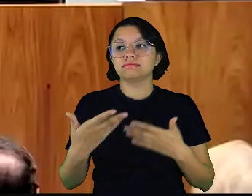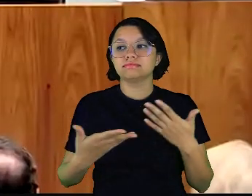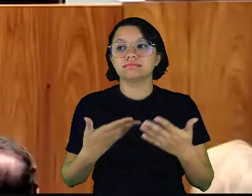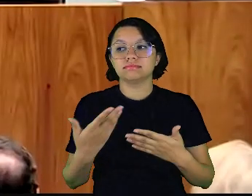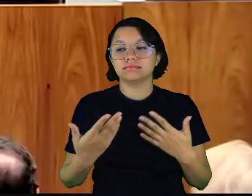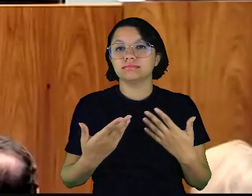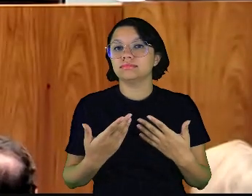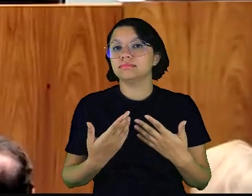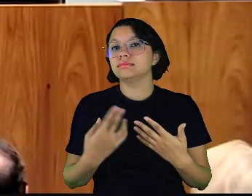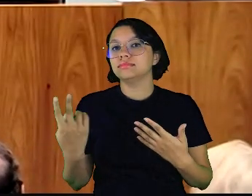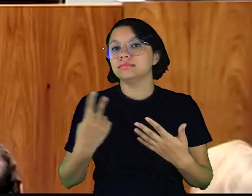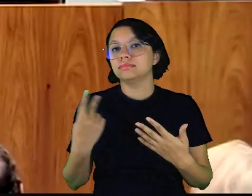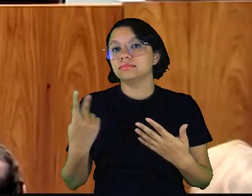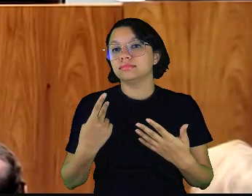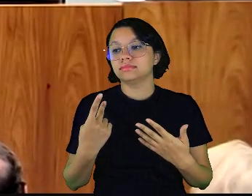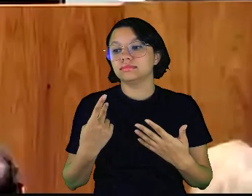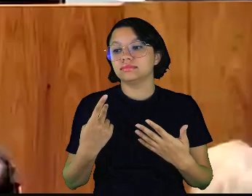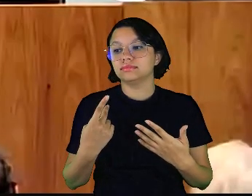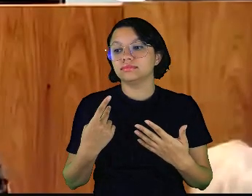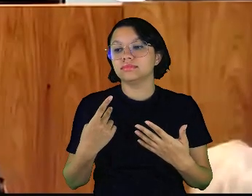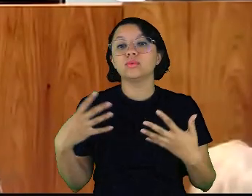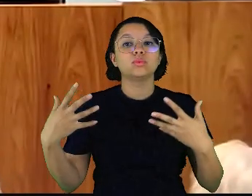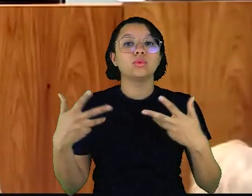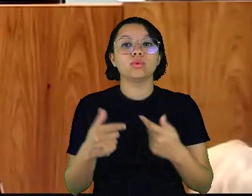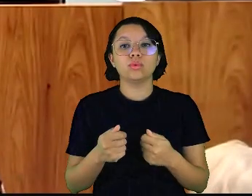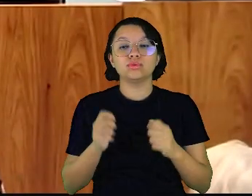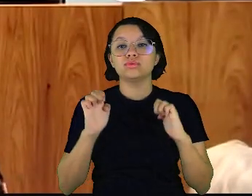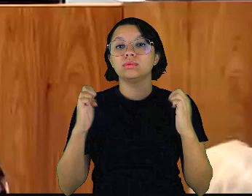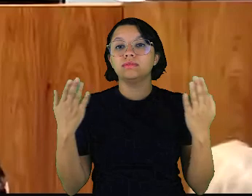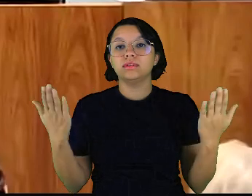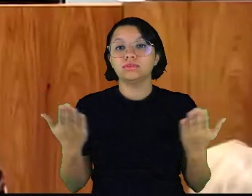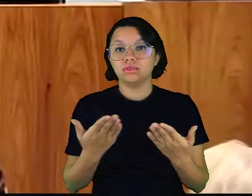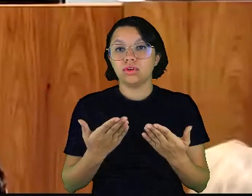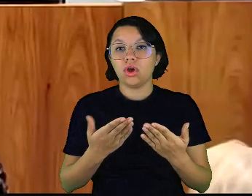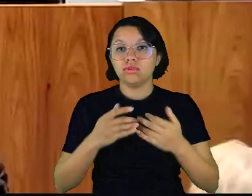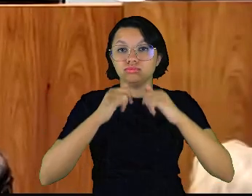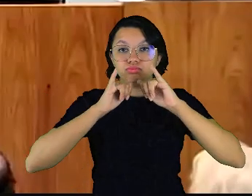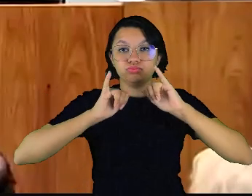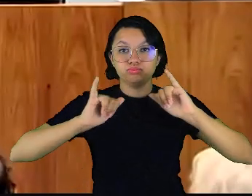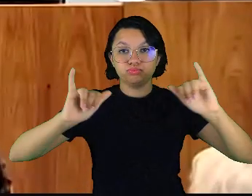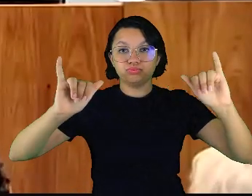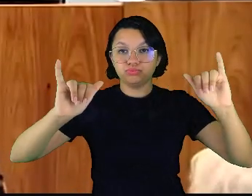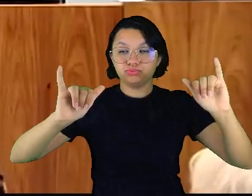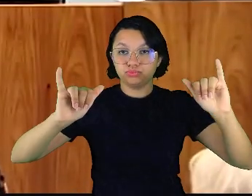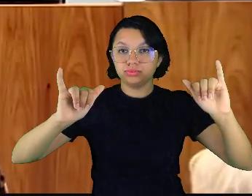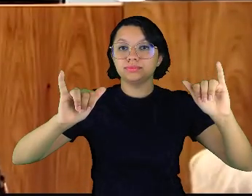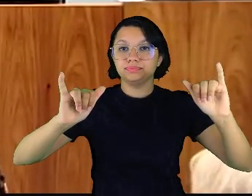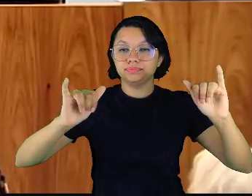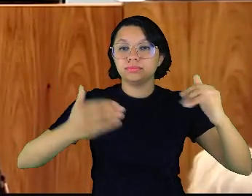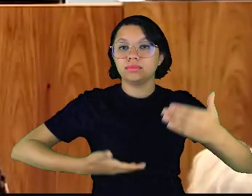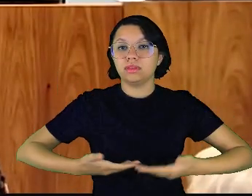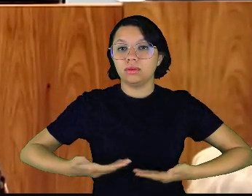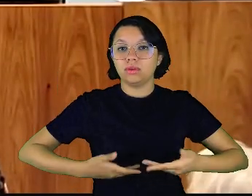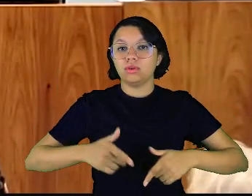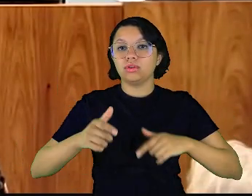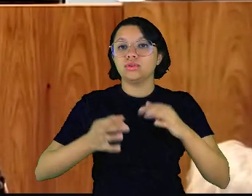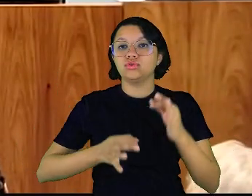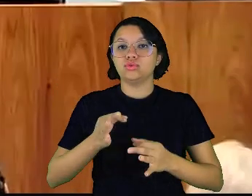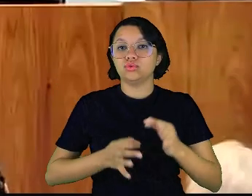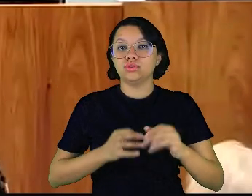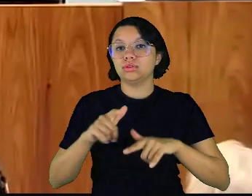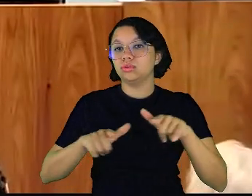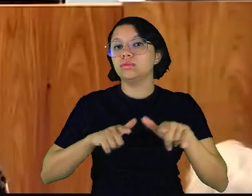E estamos abertos. Então, todos os eventos nossos também serão divulgados, juízes do trabalho, servidores da Justiça do Trabalho